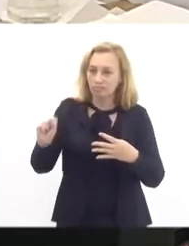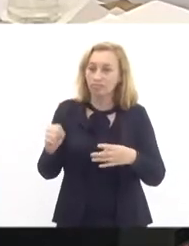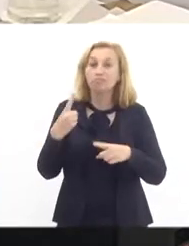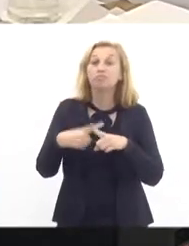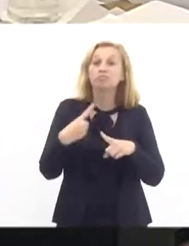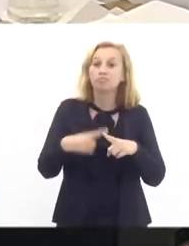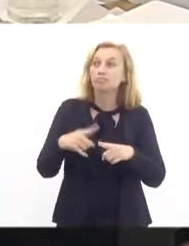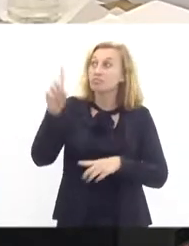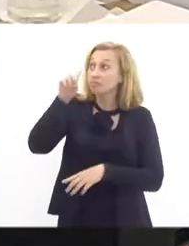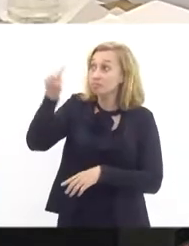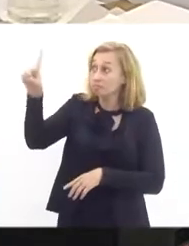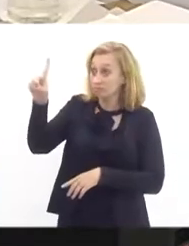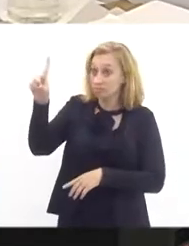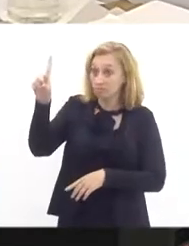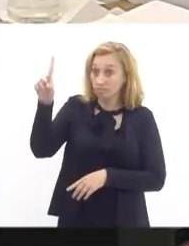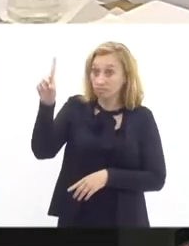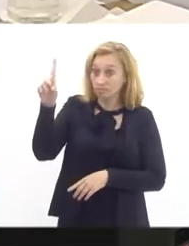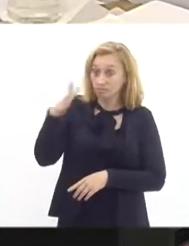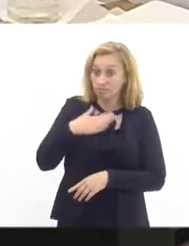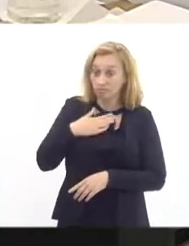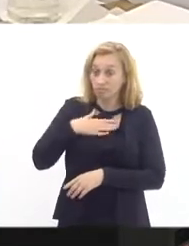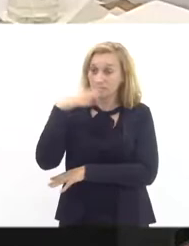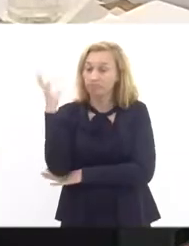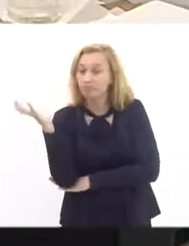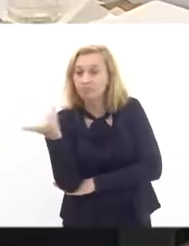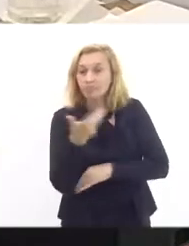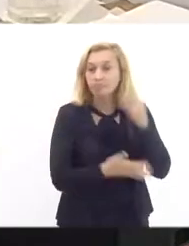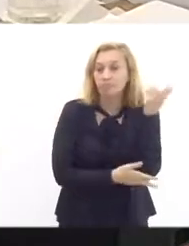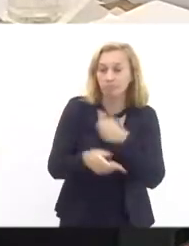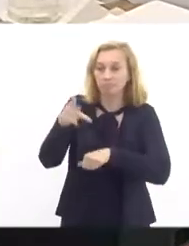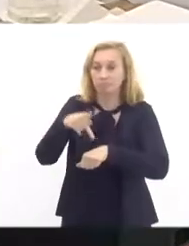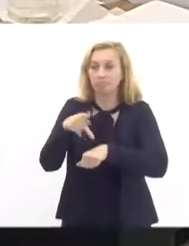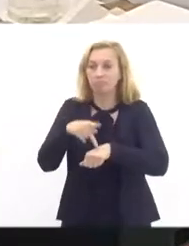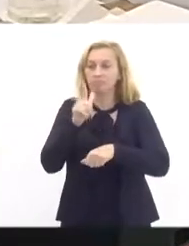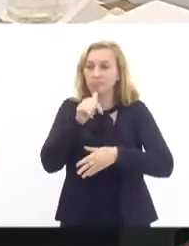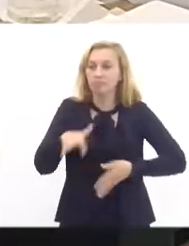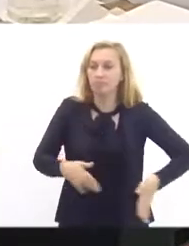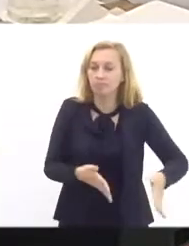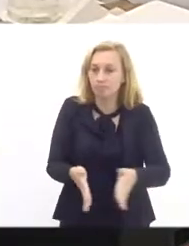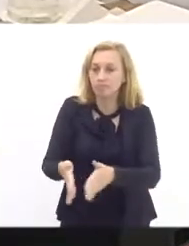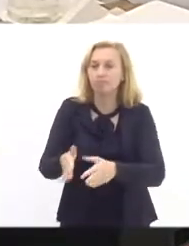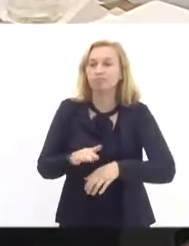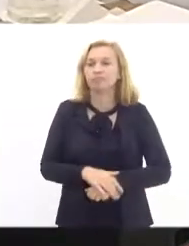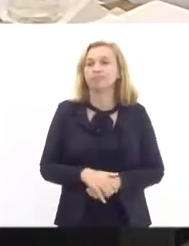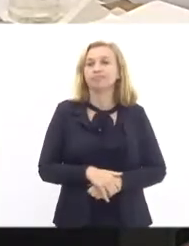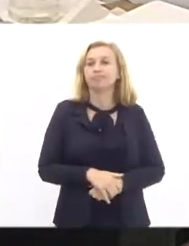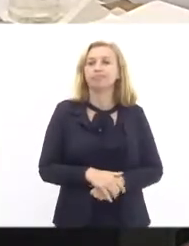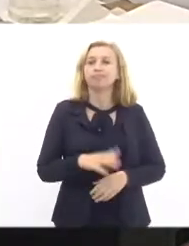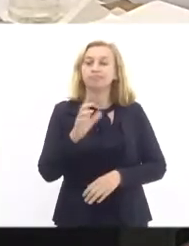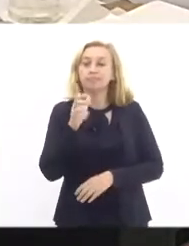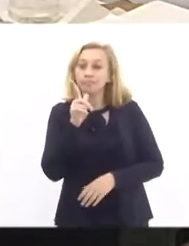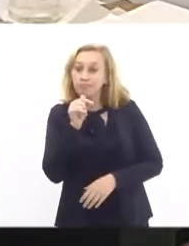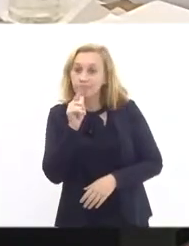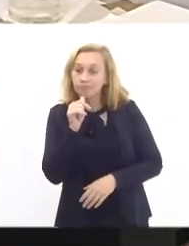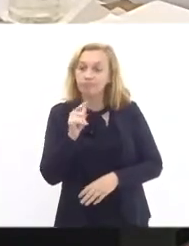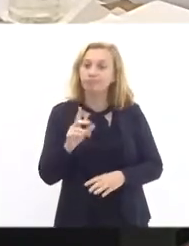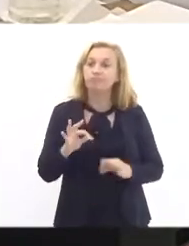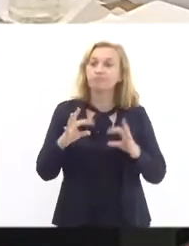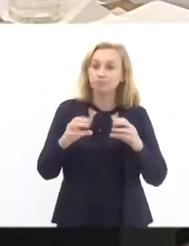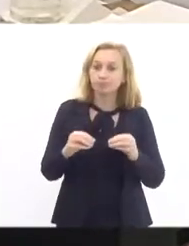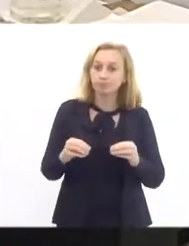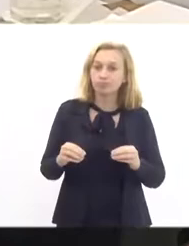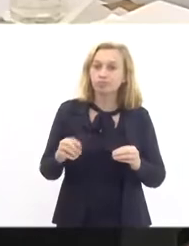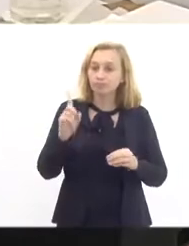Deus está na, as árvores, as pedras, os rios, as águas, isso é